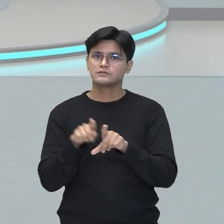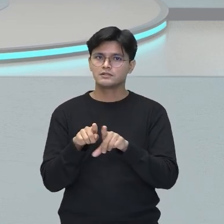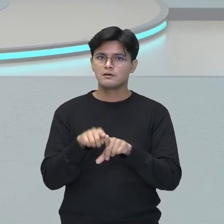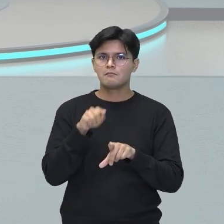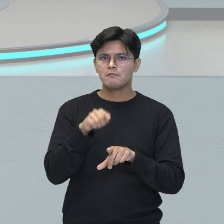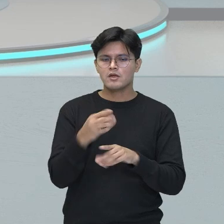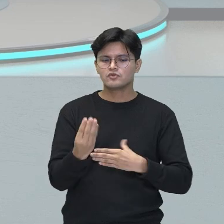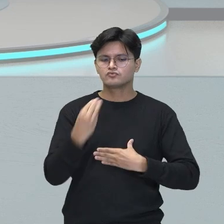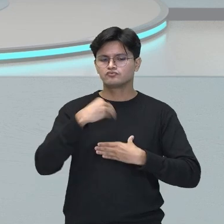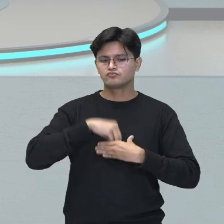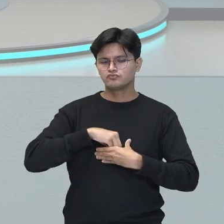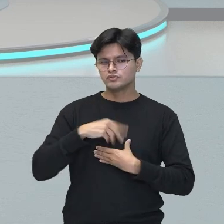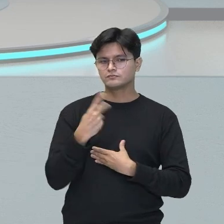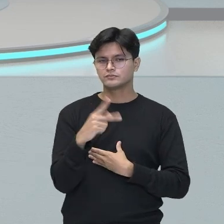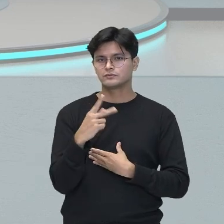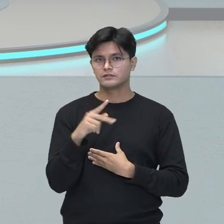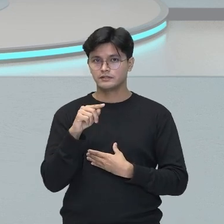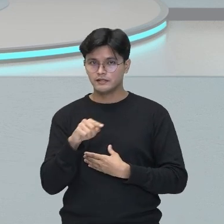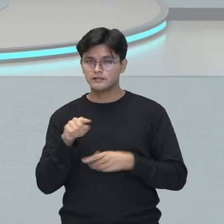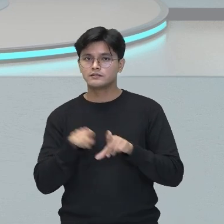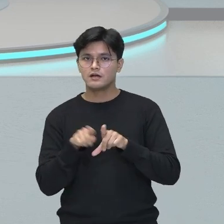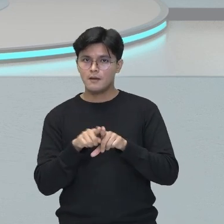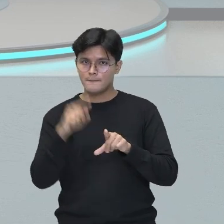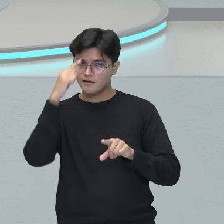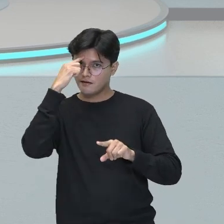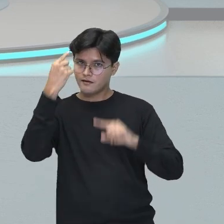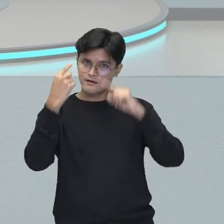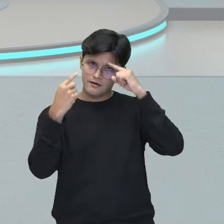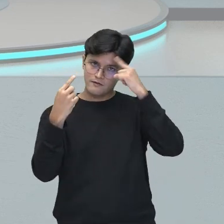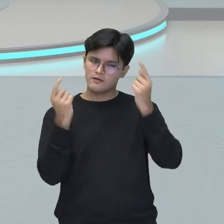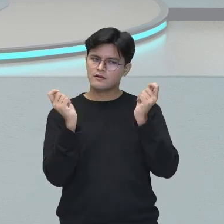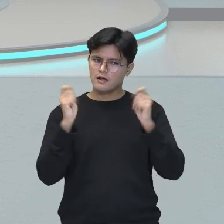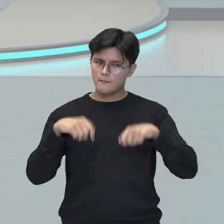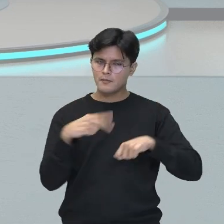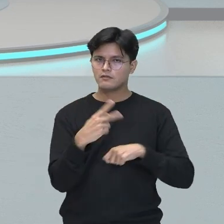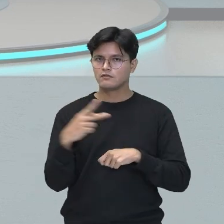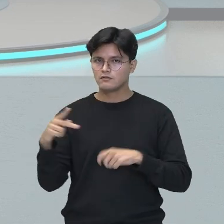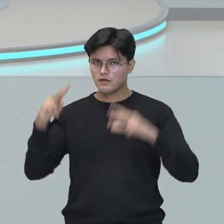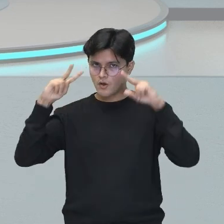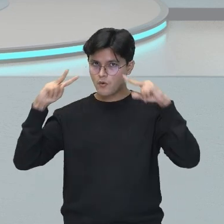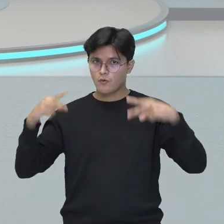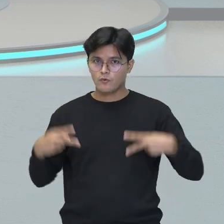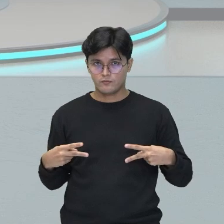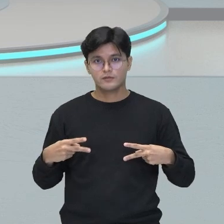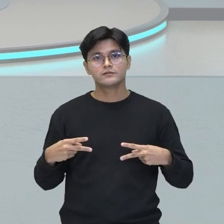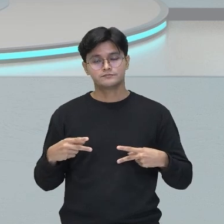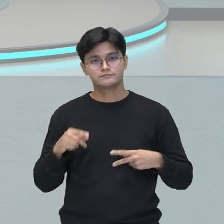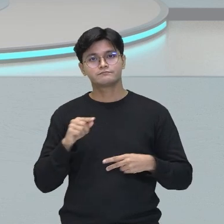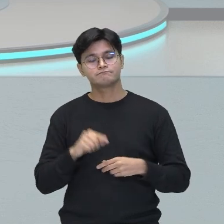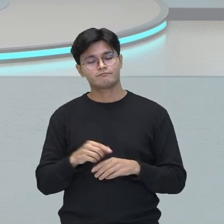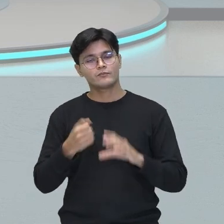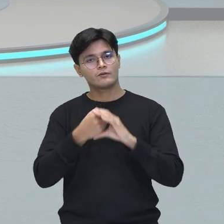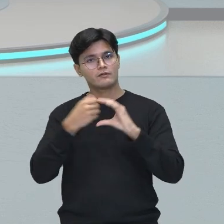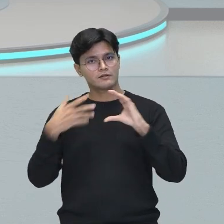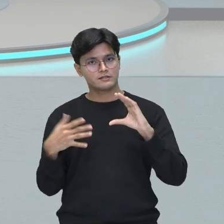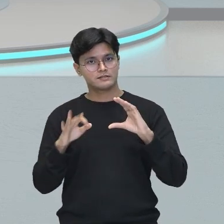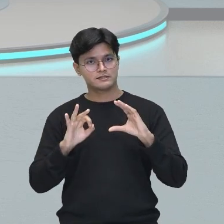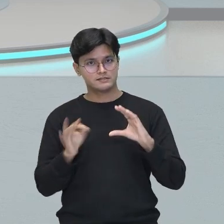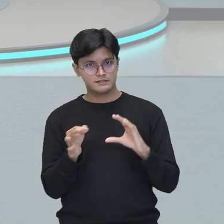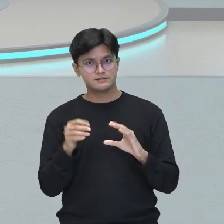a sua criatividade mais um uma característica perdão